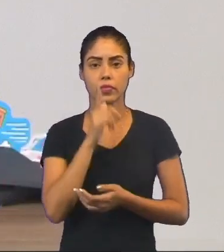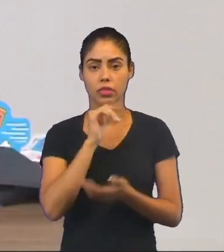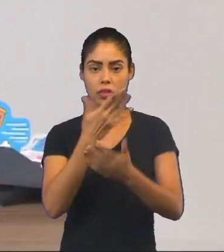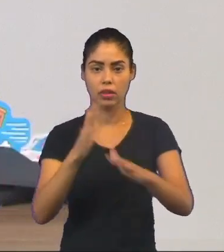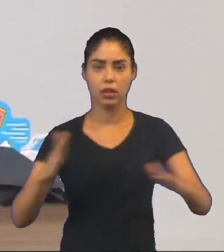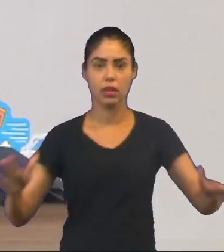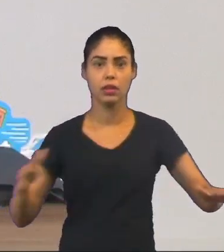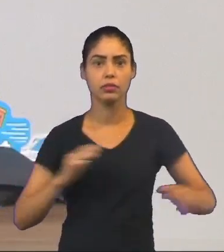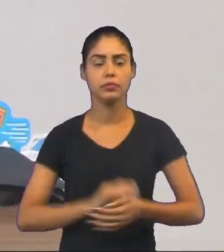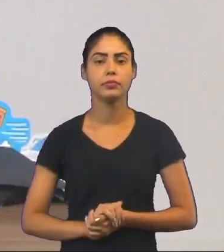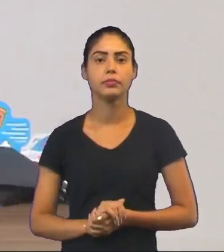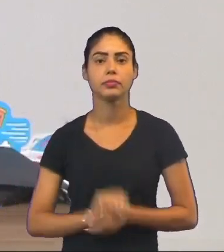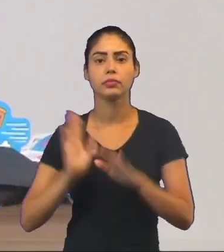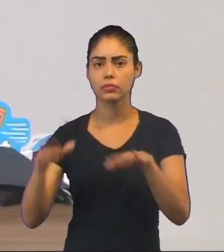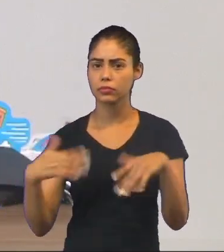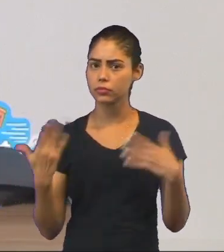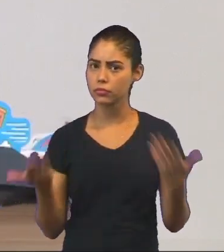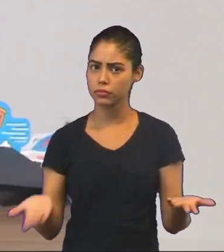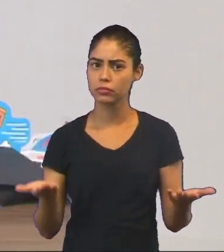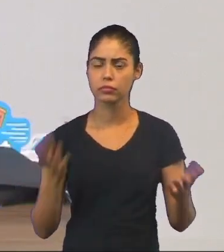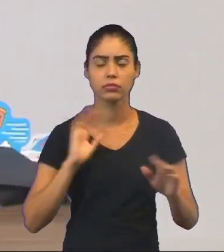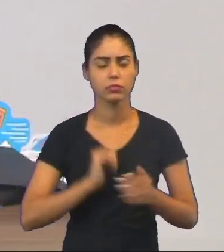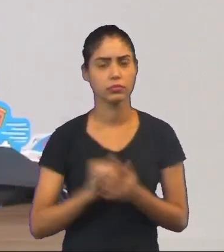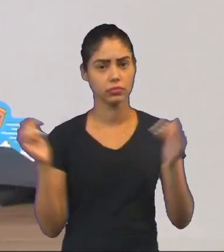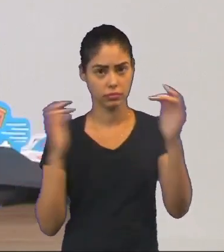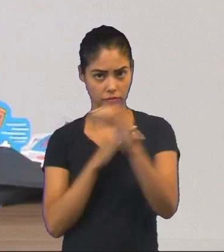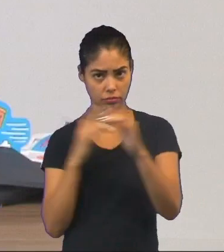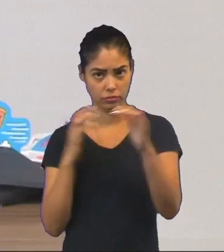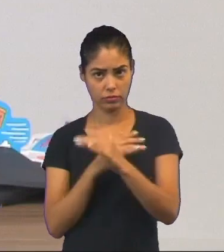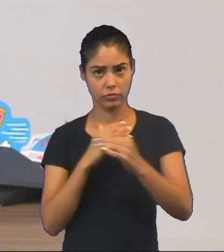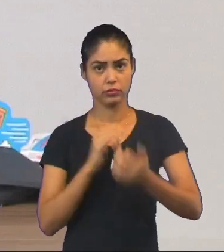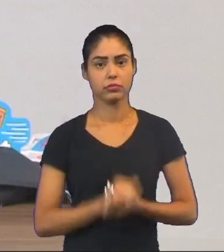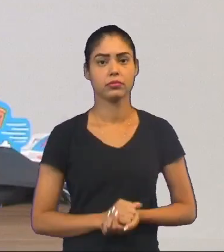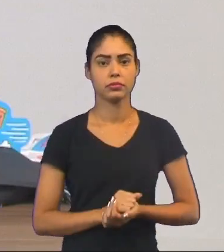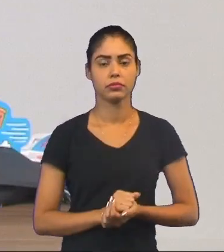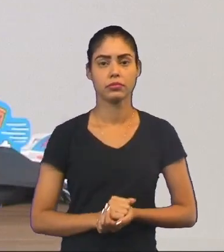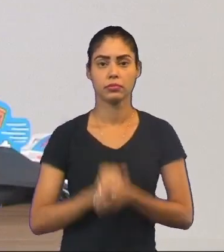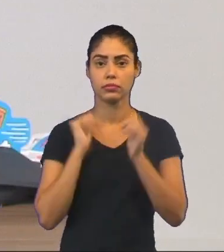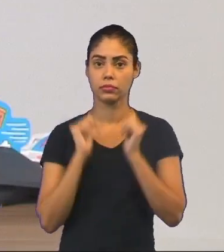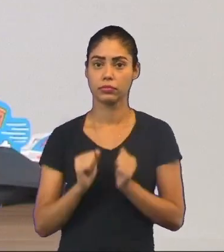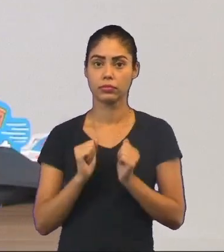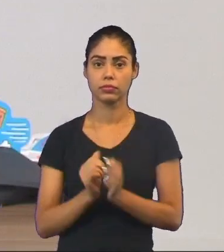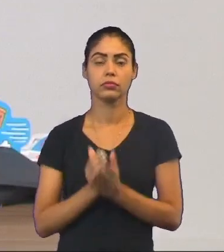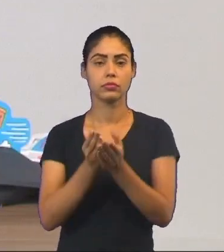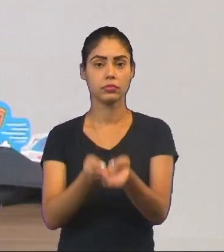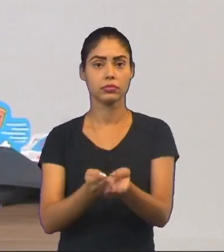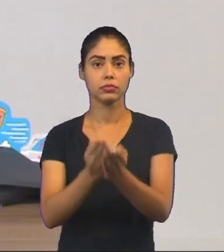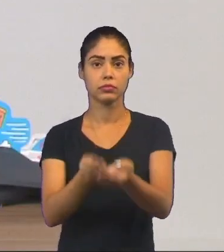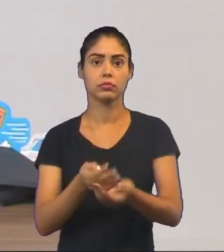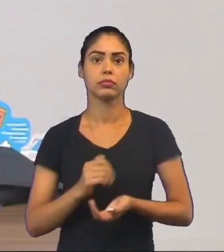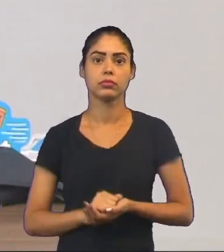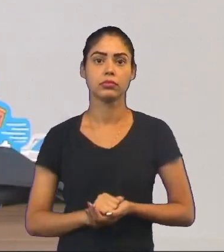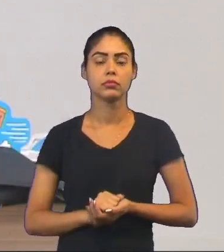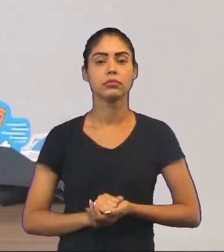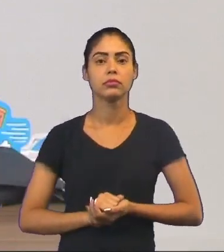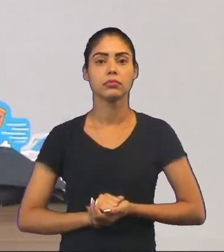mesmo em açudes. E quais são esses meios de transportes? Pode ser um barco, pode